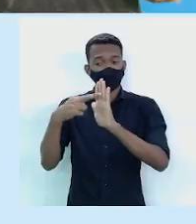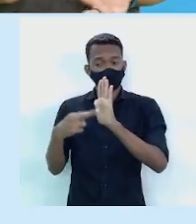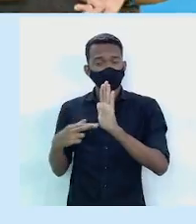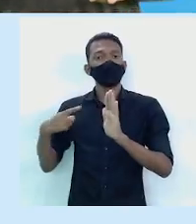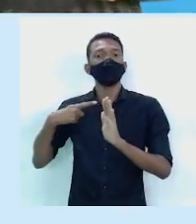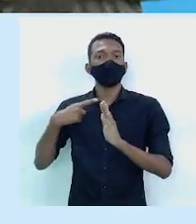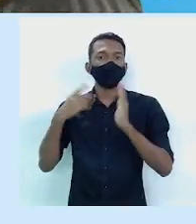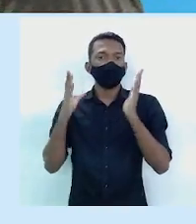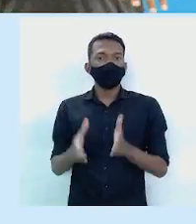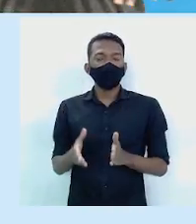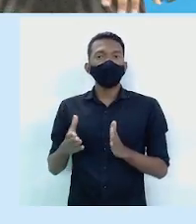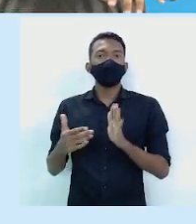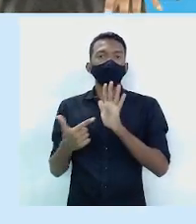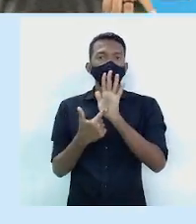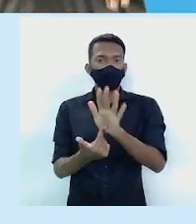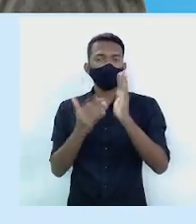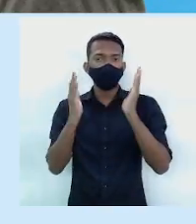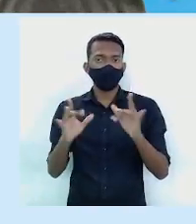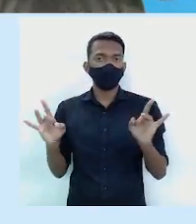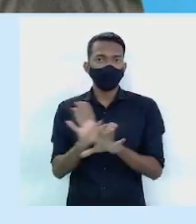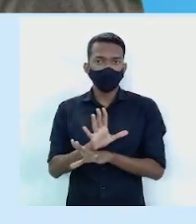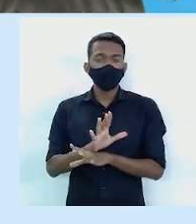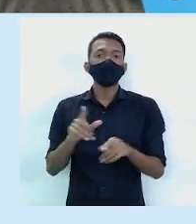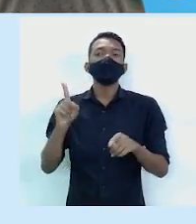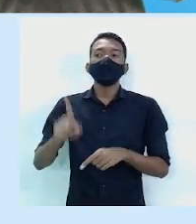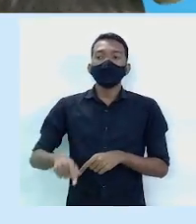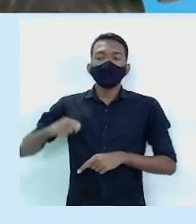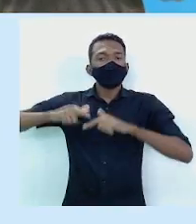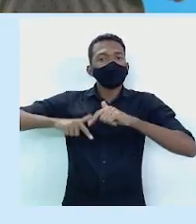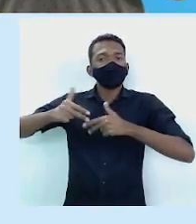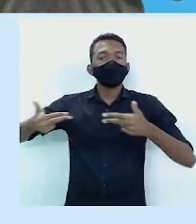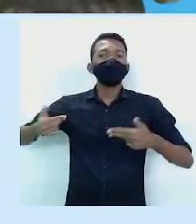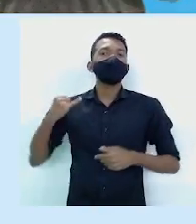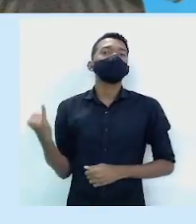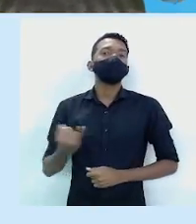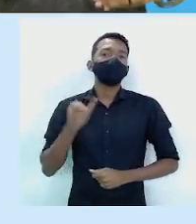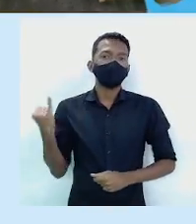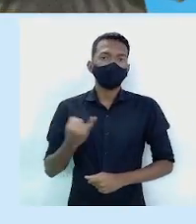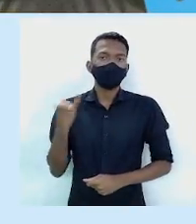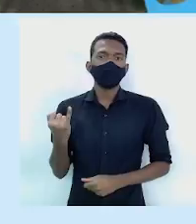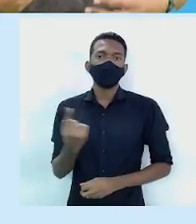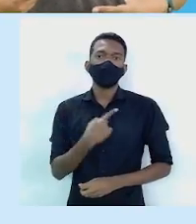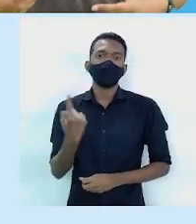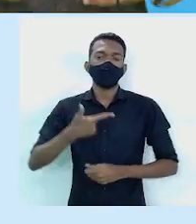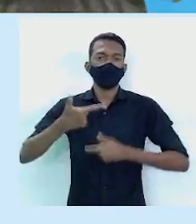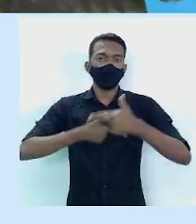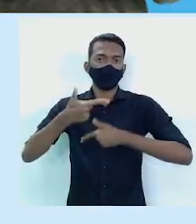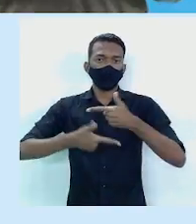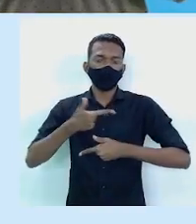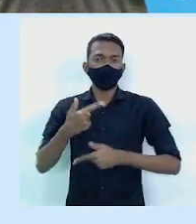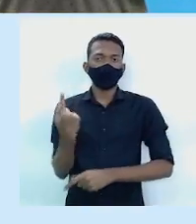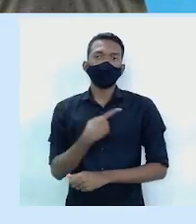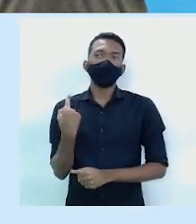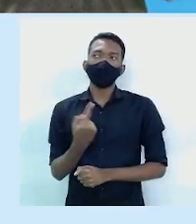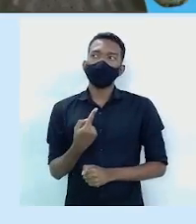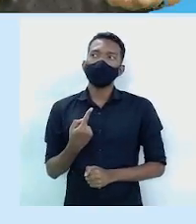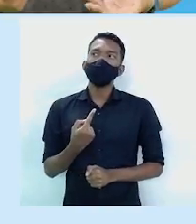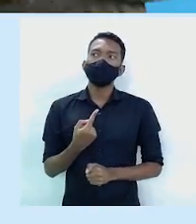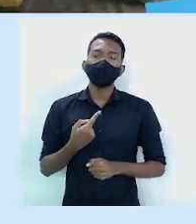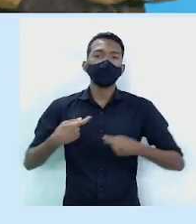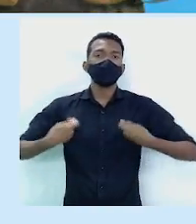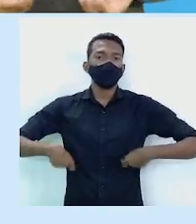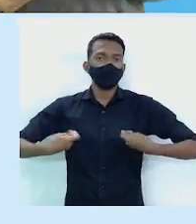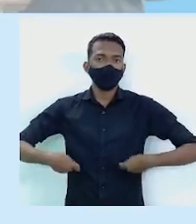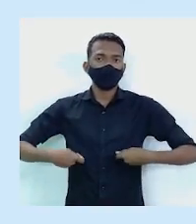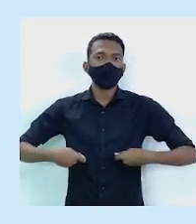várias definições e é um instrumento importantíssimo para o nosso trabalho, para o nosso